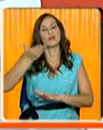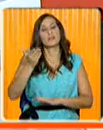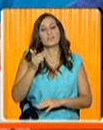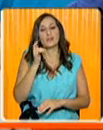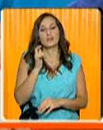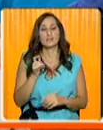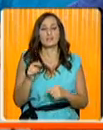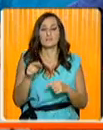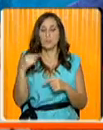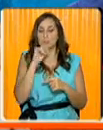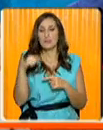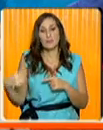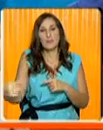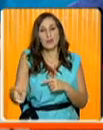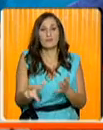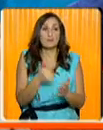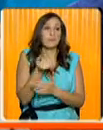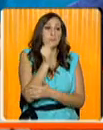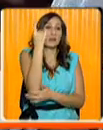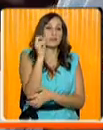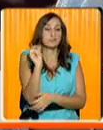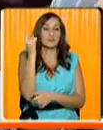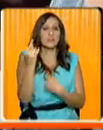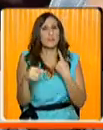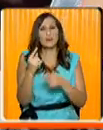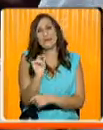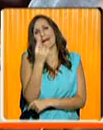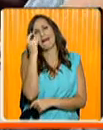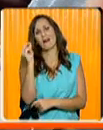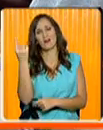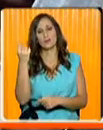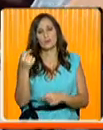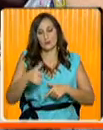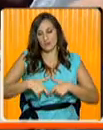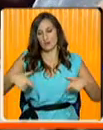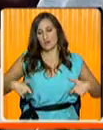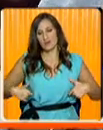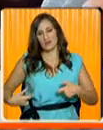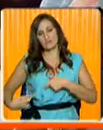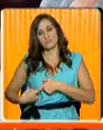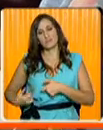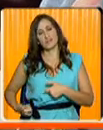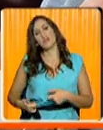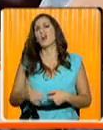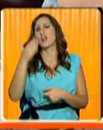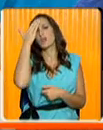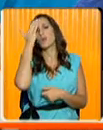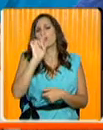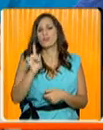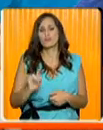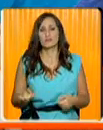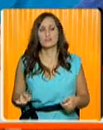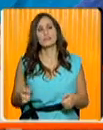parte... Tipo... Era nisso, todos os dias e não era só de exatamente, pronto. E depois é muito raro a gente conseguir que um conjunto fique depois com aquela roupa. Pois é,